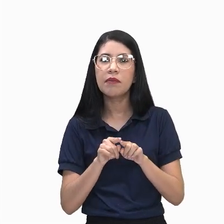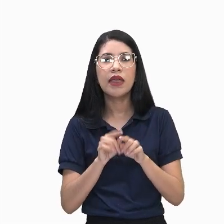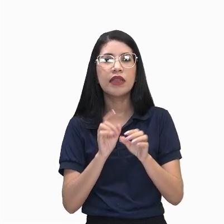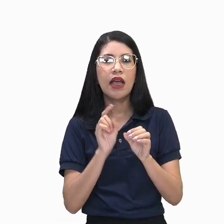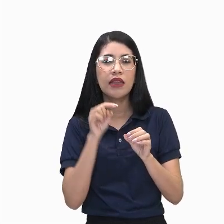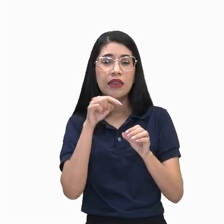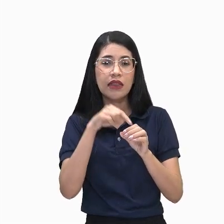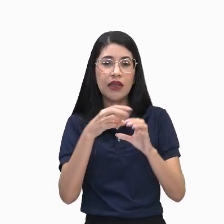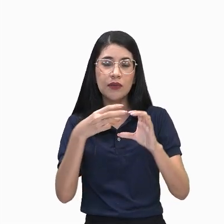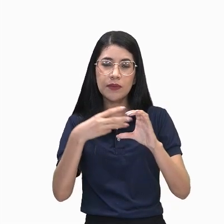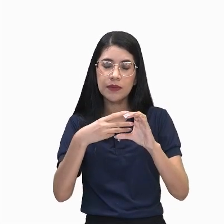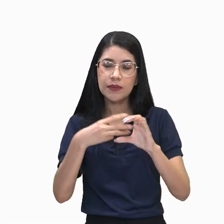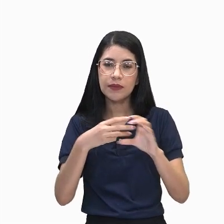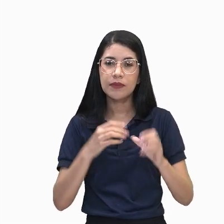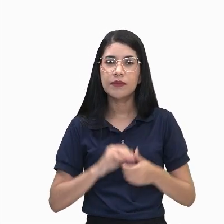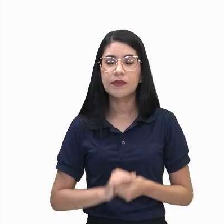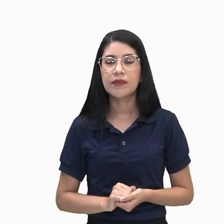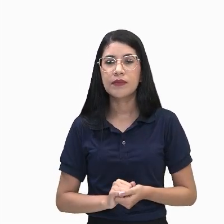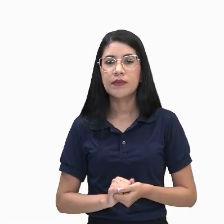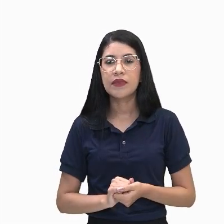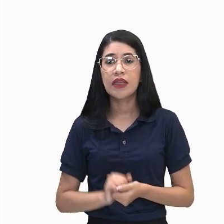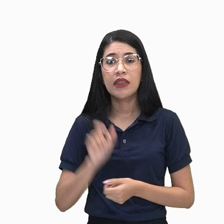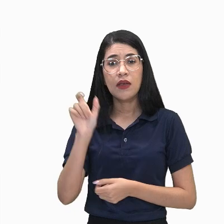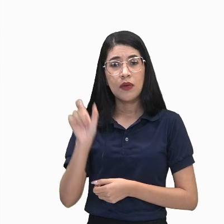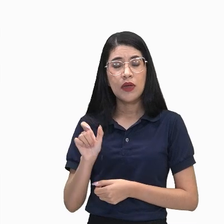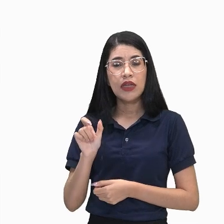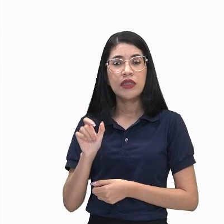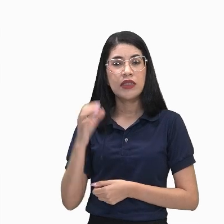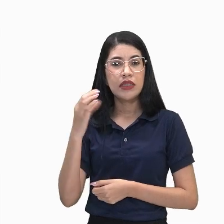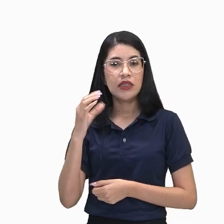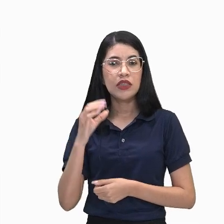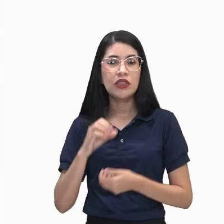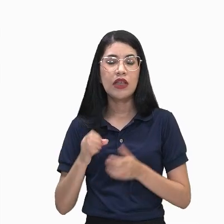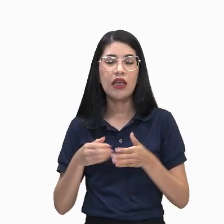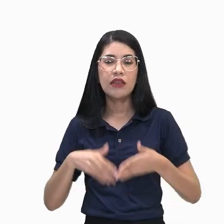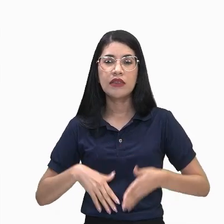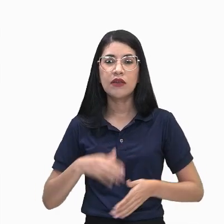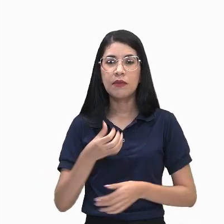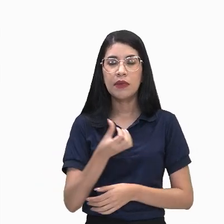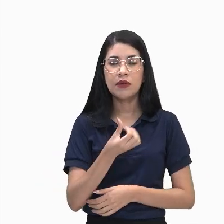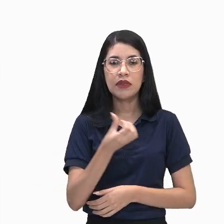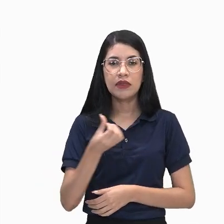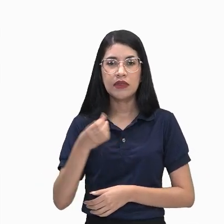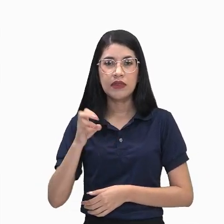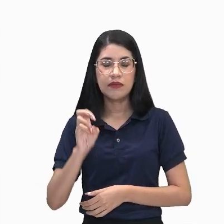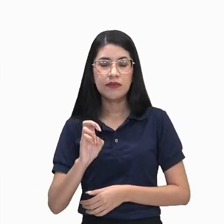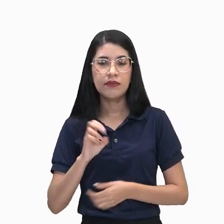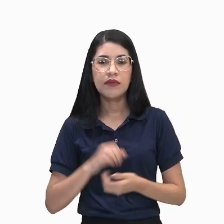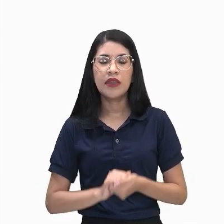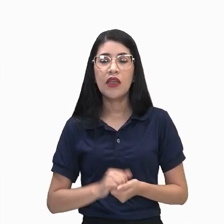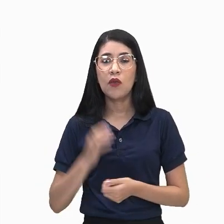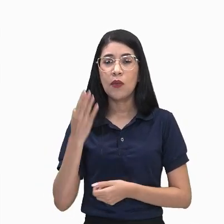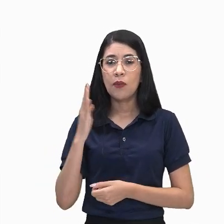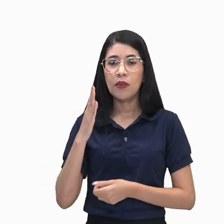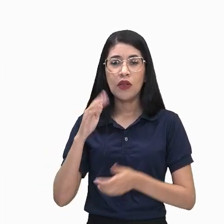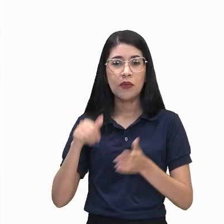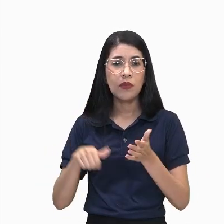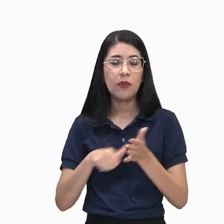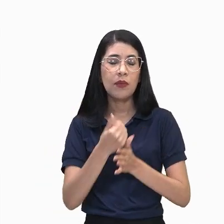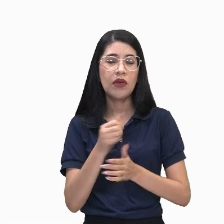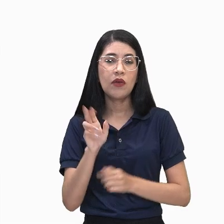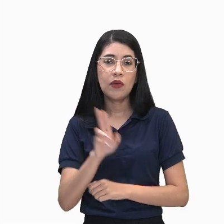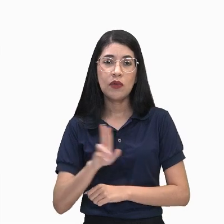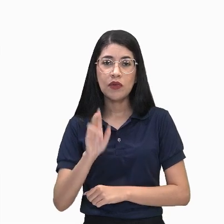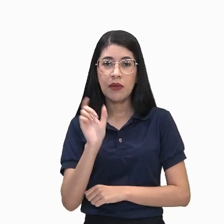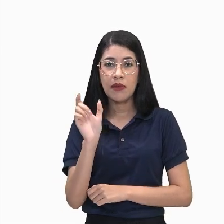detalhes dessa célula. Robert Hooke, que nasceu em 1665, ele foi um biólogo, o primeiro a usar esse